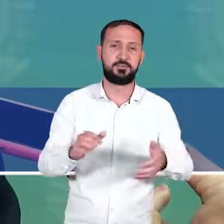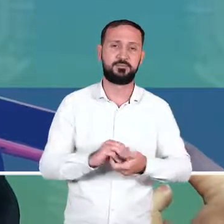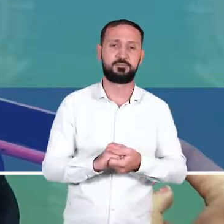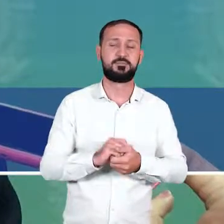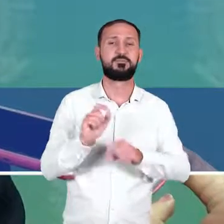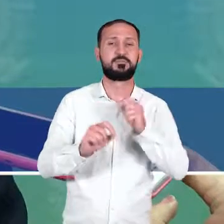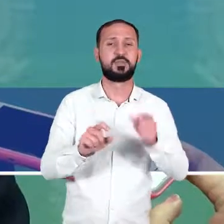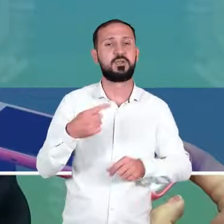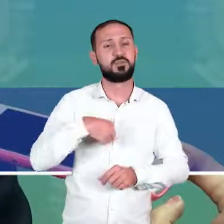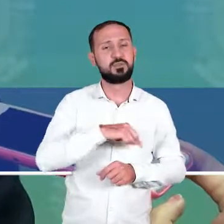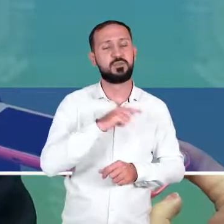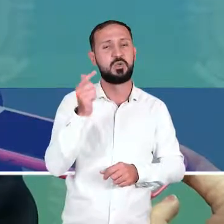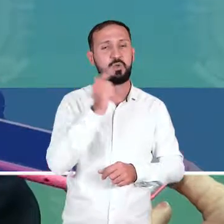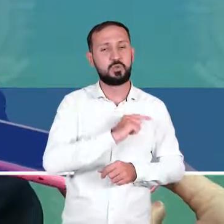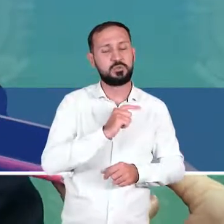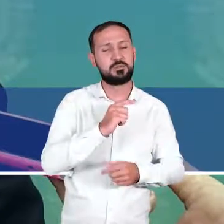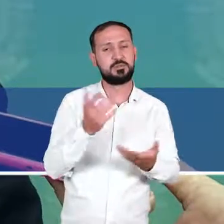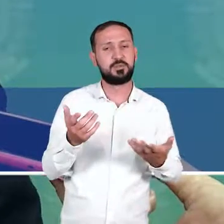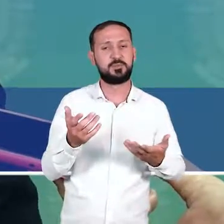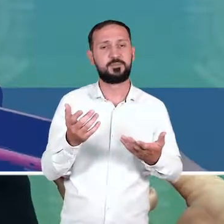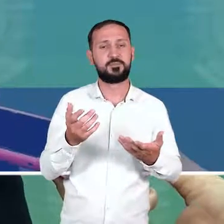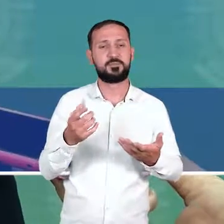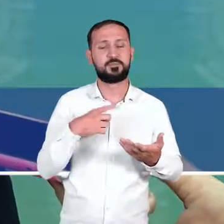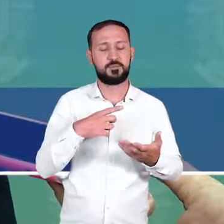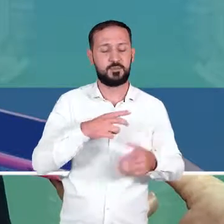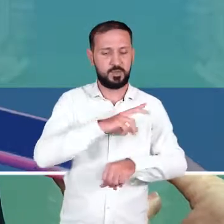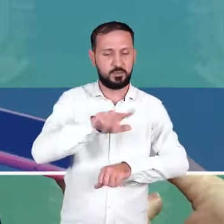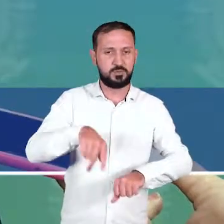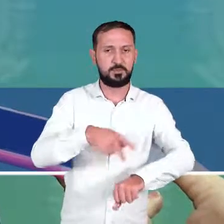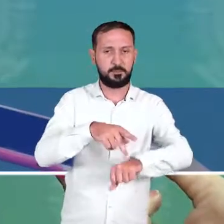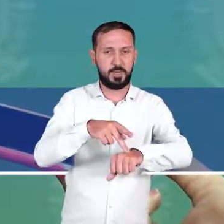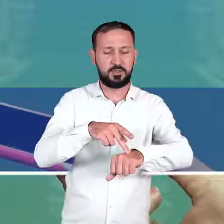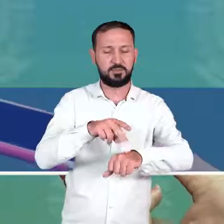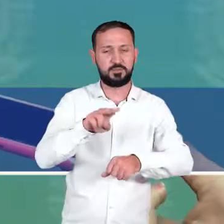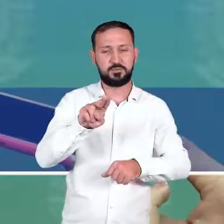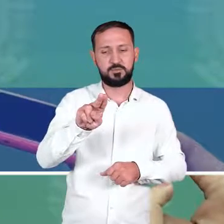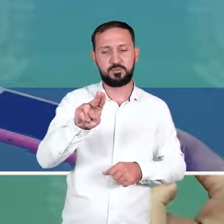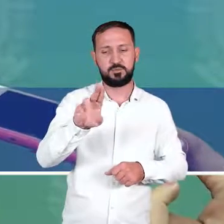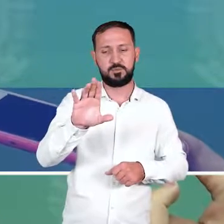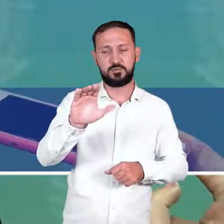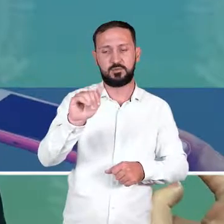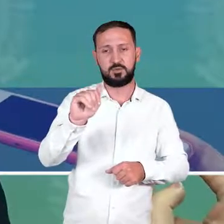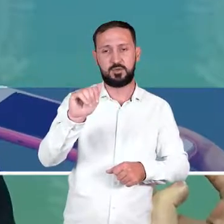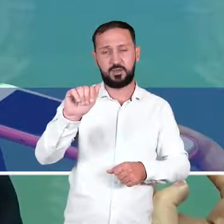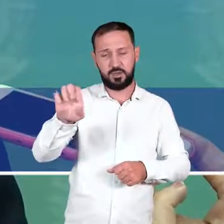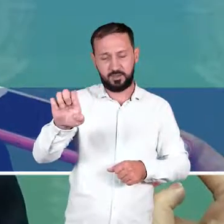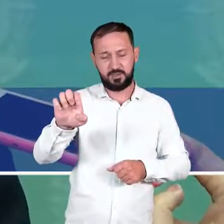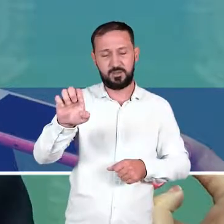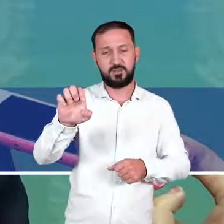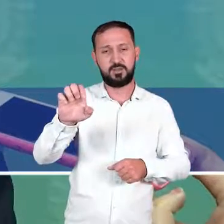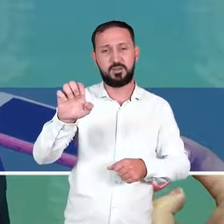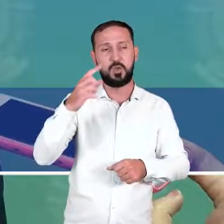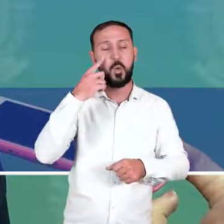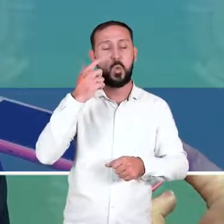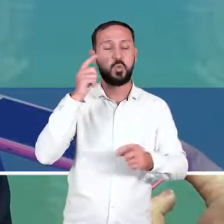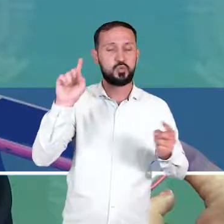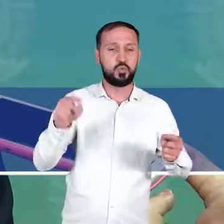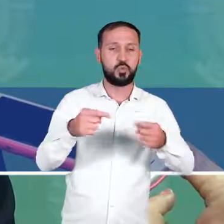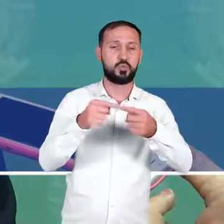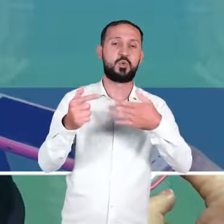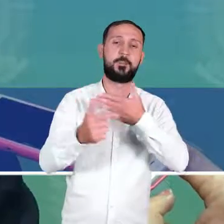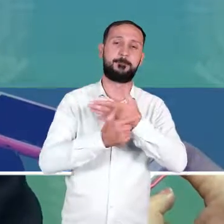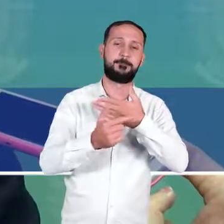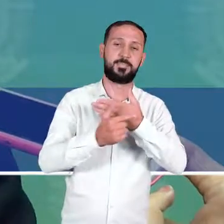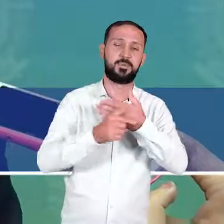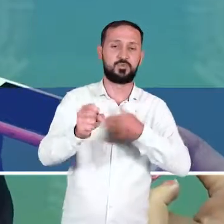parques, para que nós possamos ter os parques, as unidades de conservação, cumprirem a